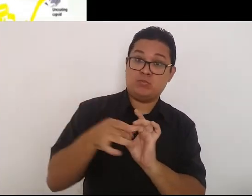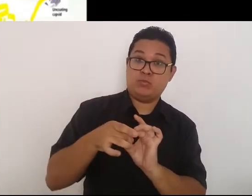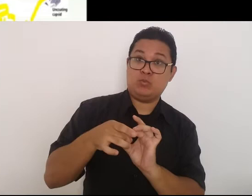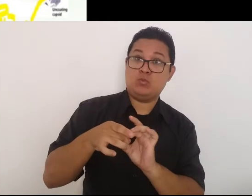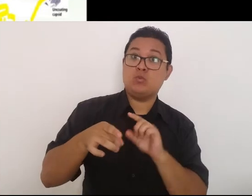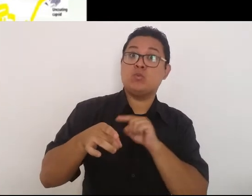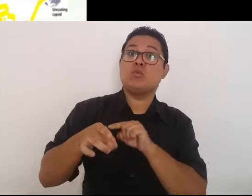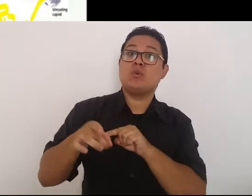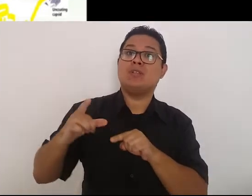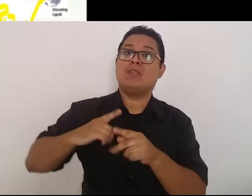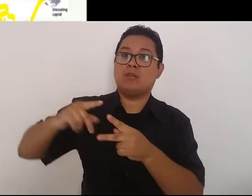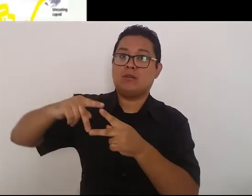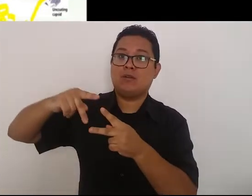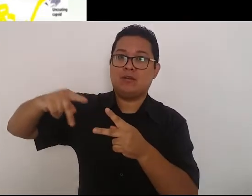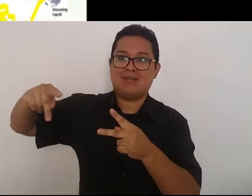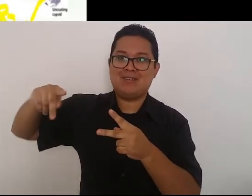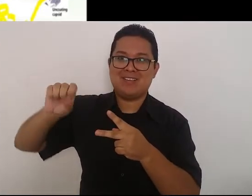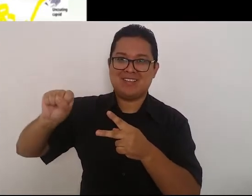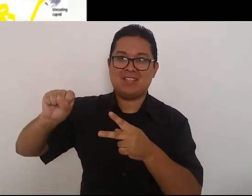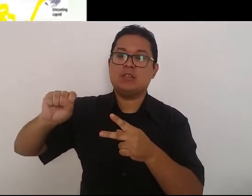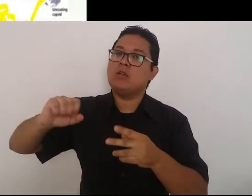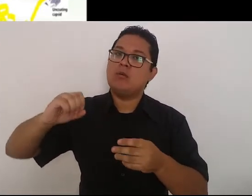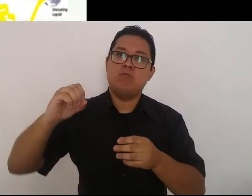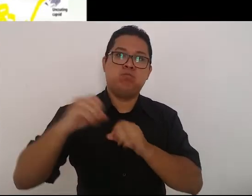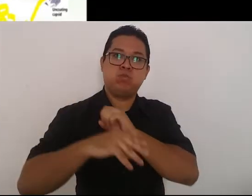dentro do vírus.